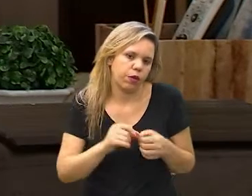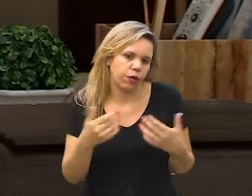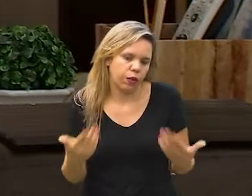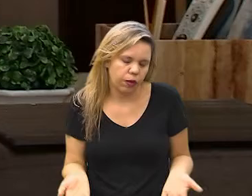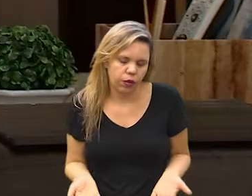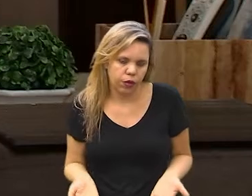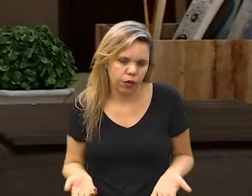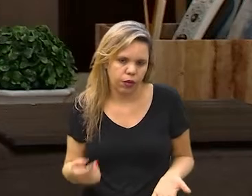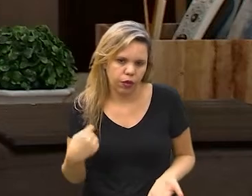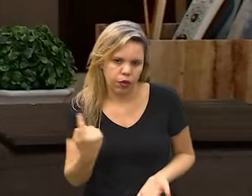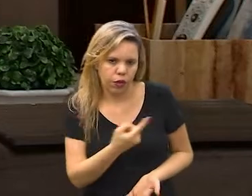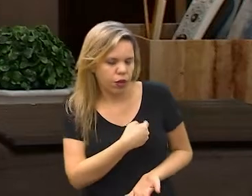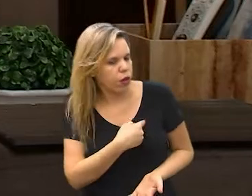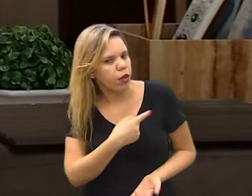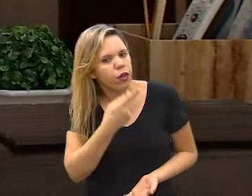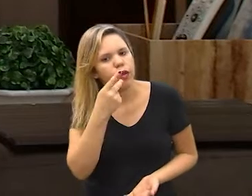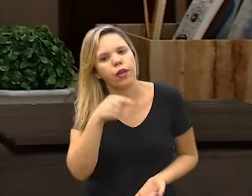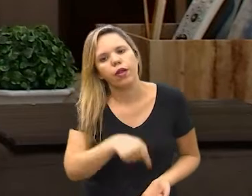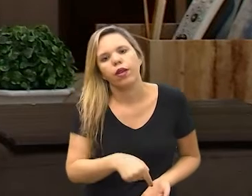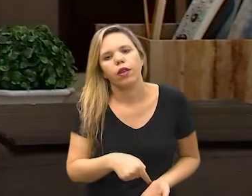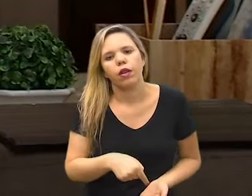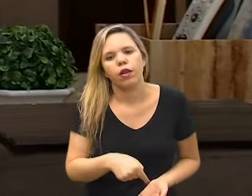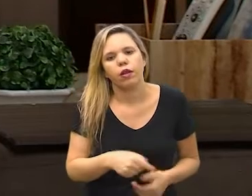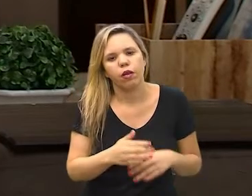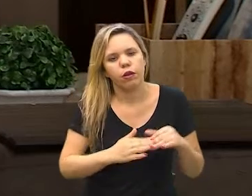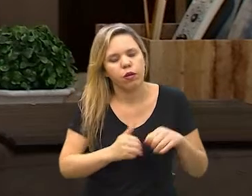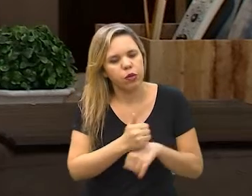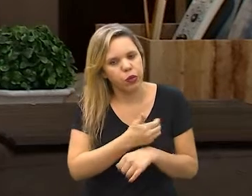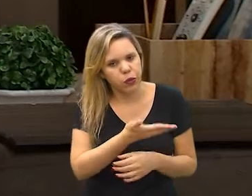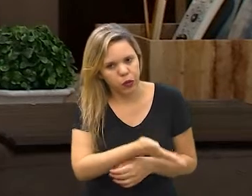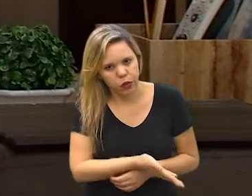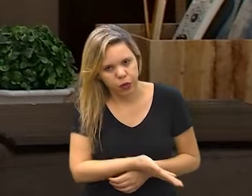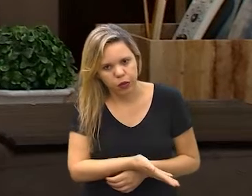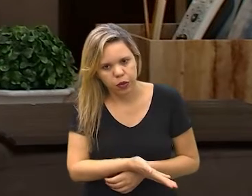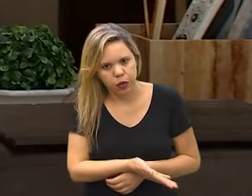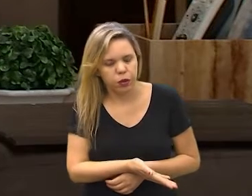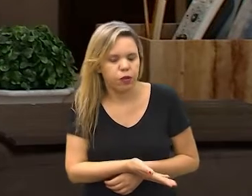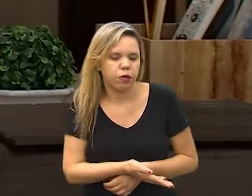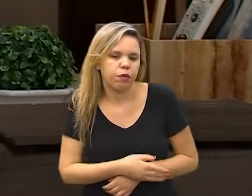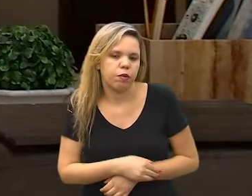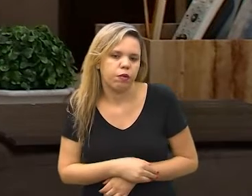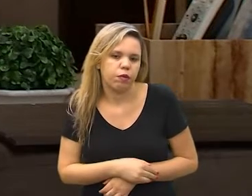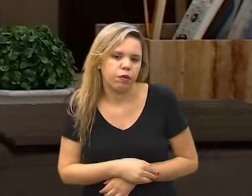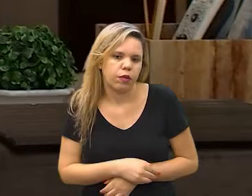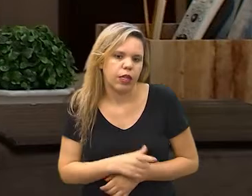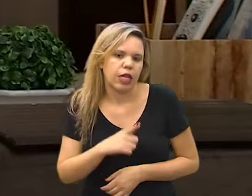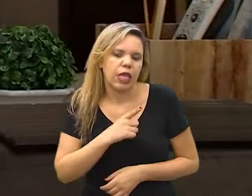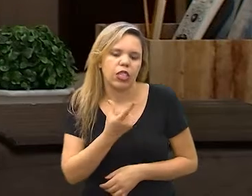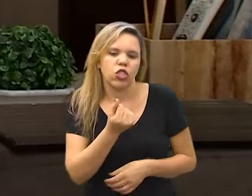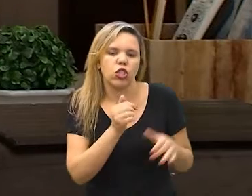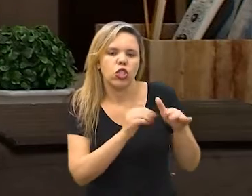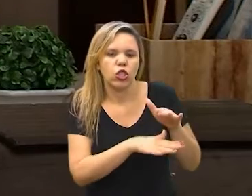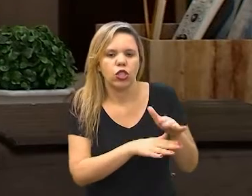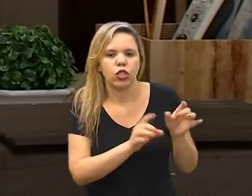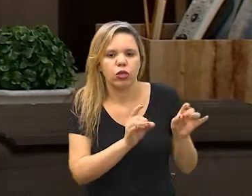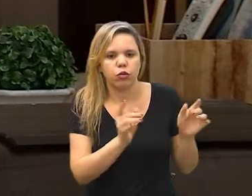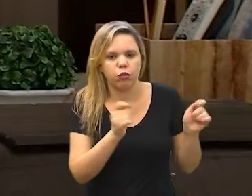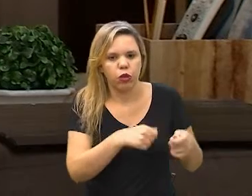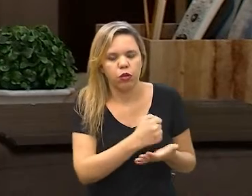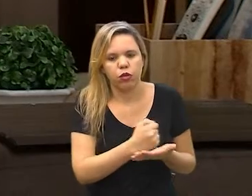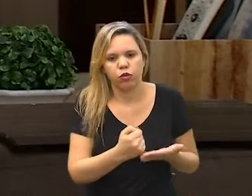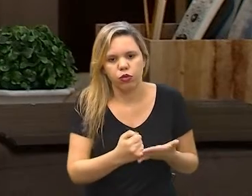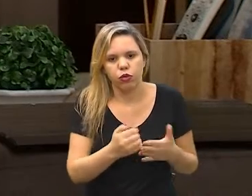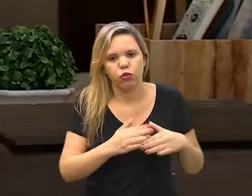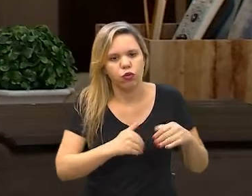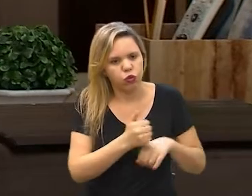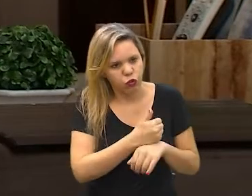questão é que nós estamos falando aqui em um profissional que não necessariamente tem sobra de caixa suficiente para a contratação de